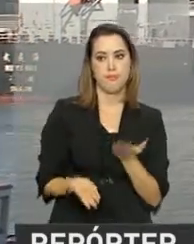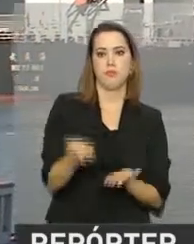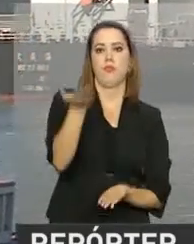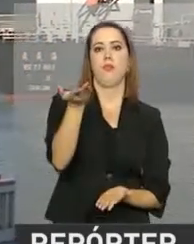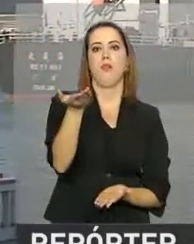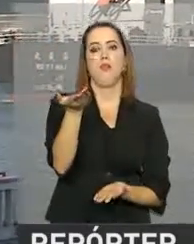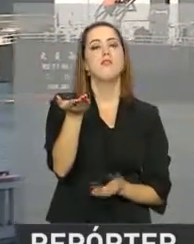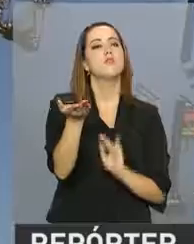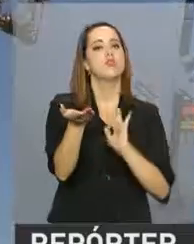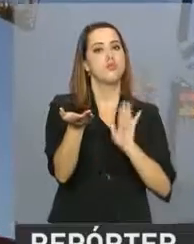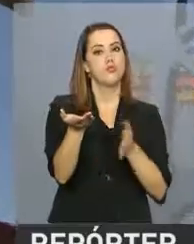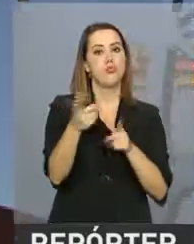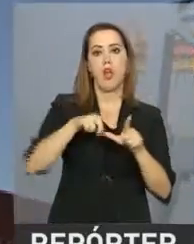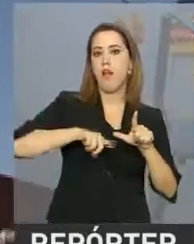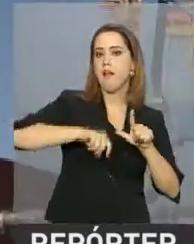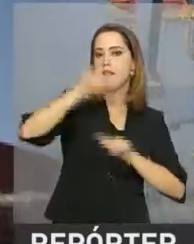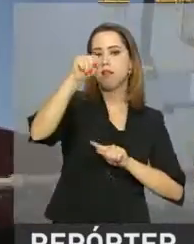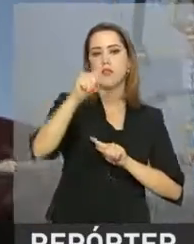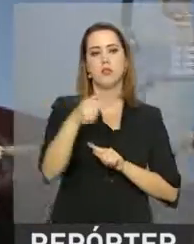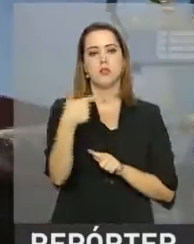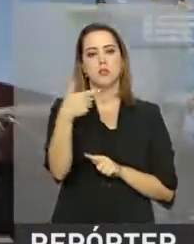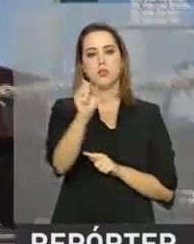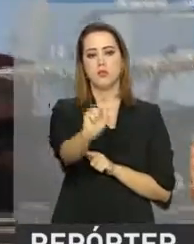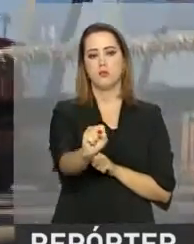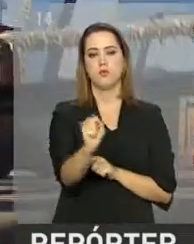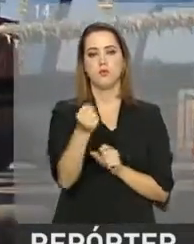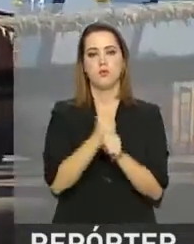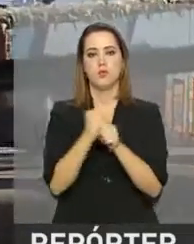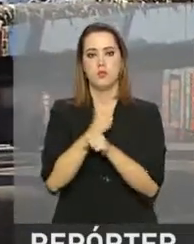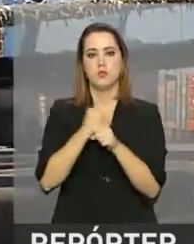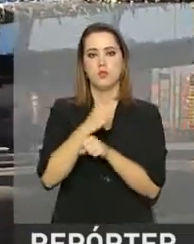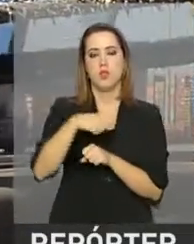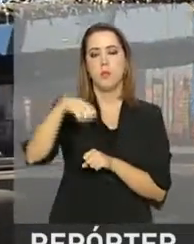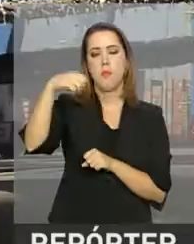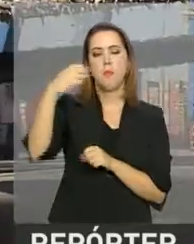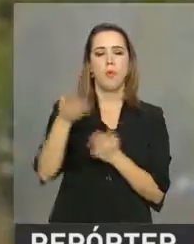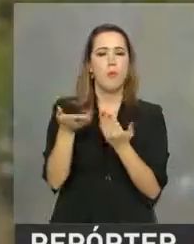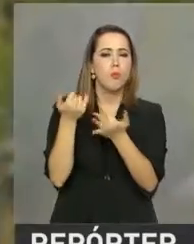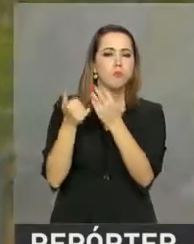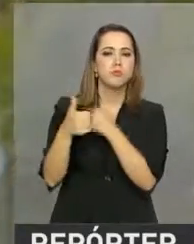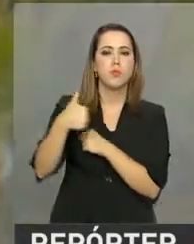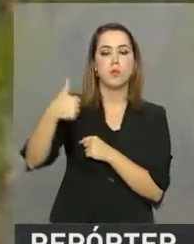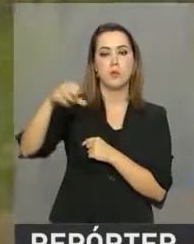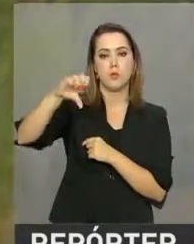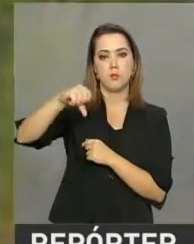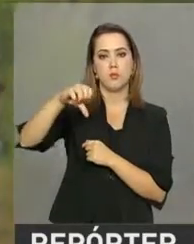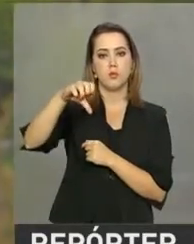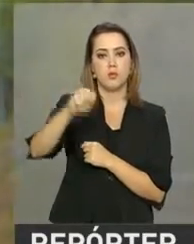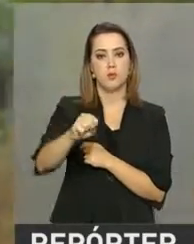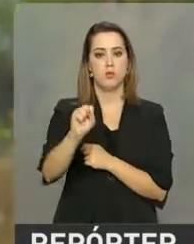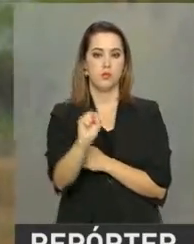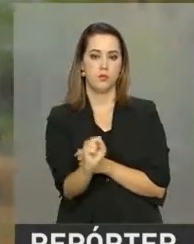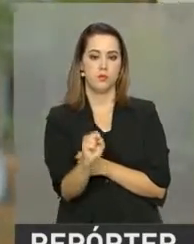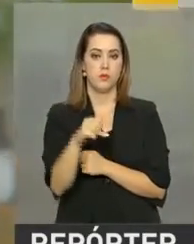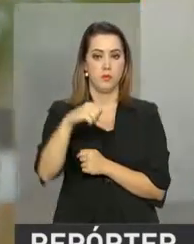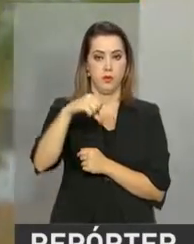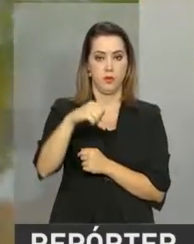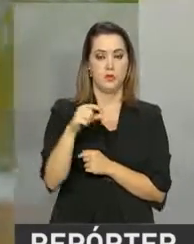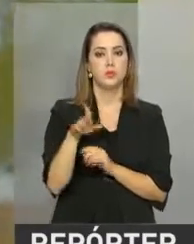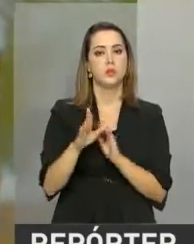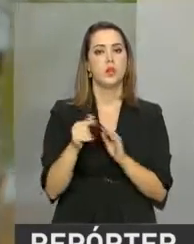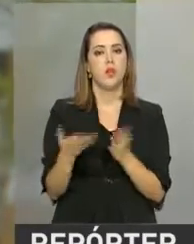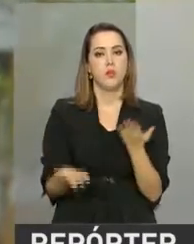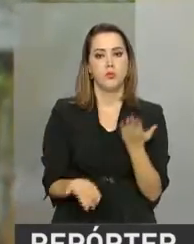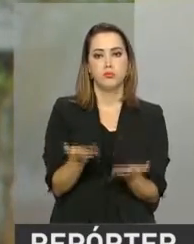em 28 anos, desde o início da série histórica em 1989. As exportações superaram as importações e